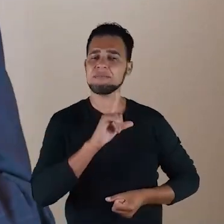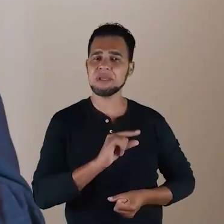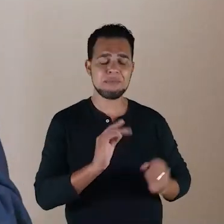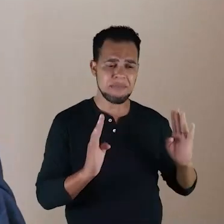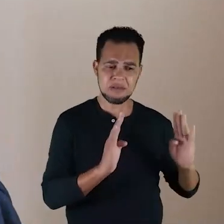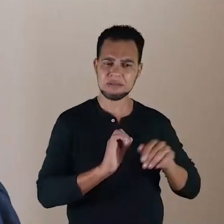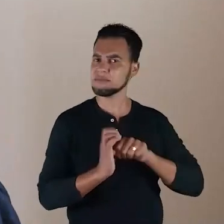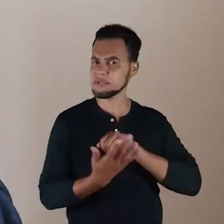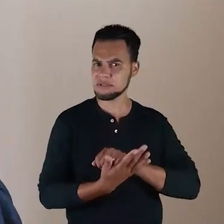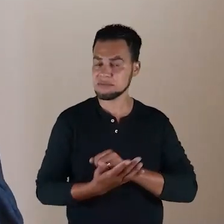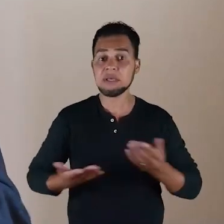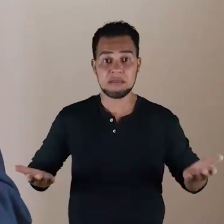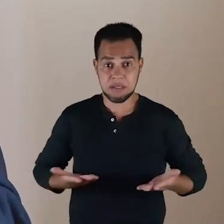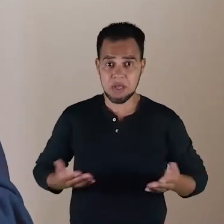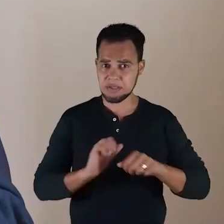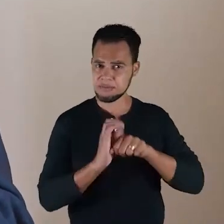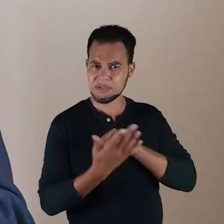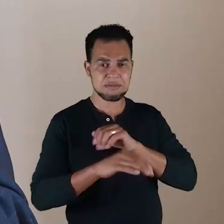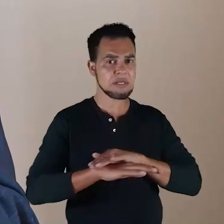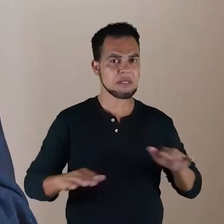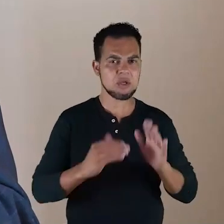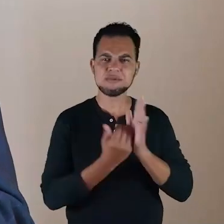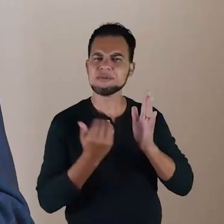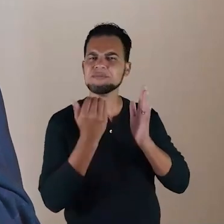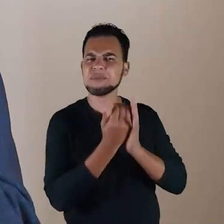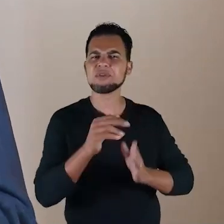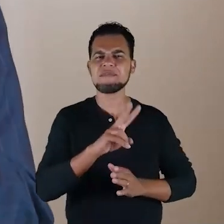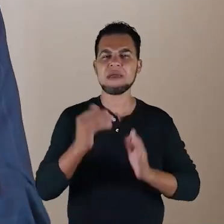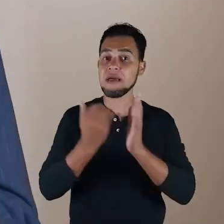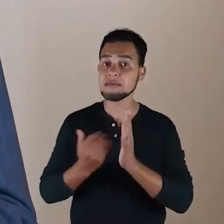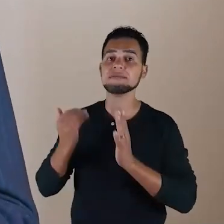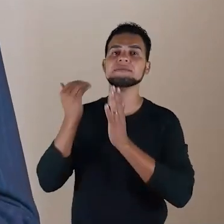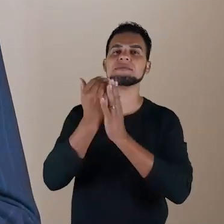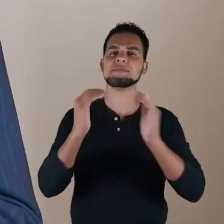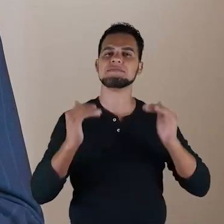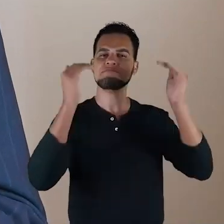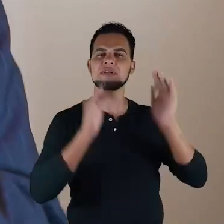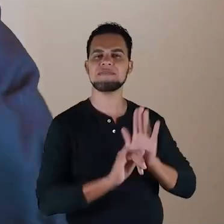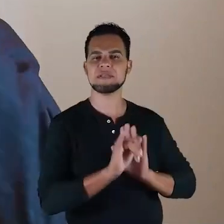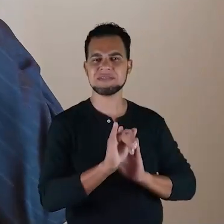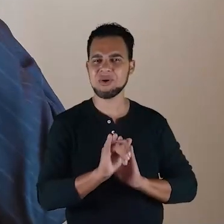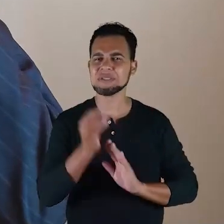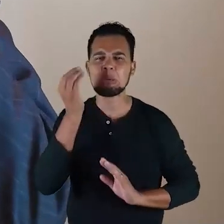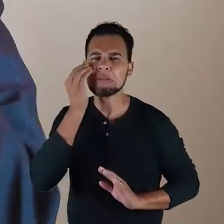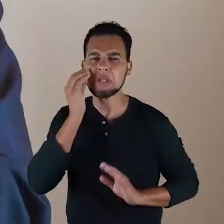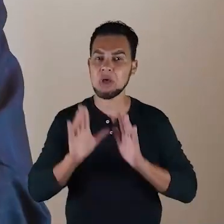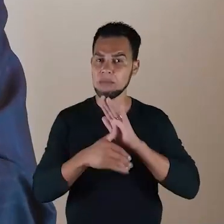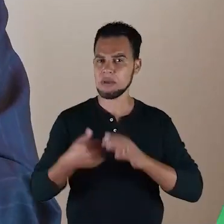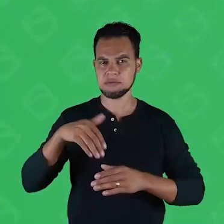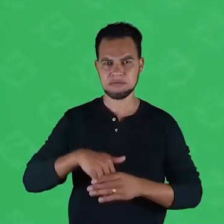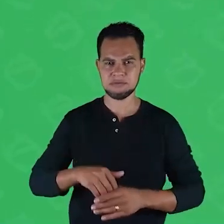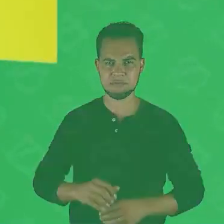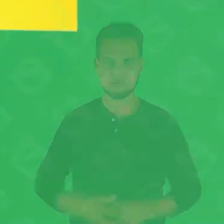Mesmo durante a pandemia agora que a pandemia foi embora os aumentos vão ser acima da inflação estão querendo roubar